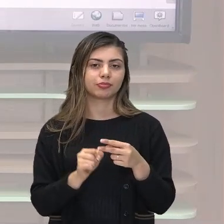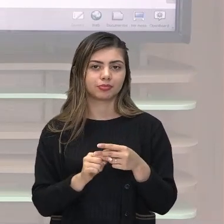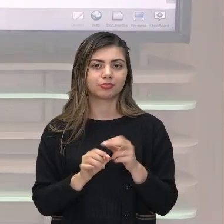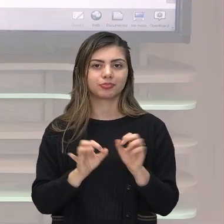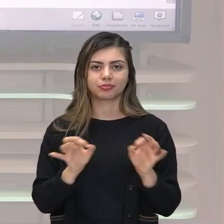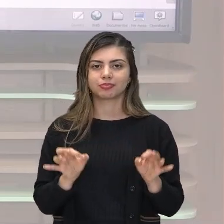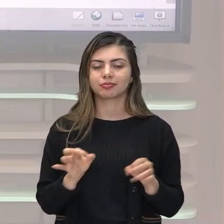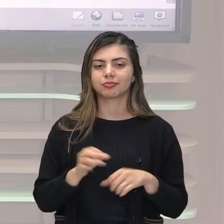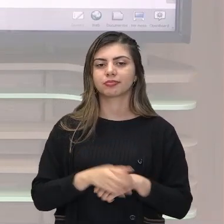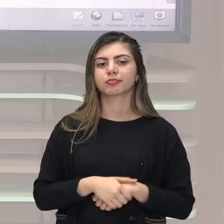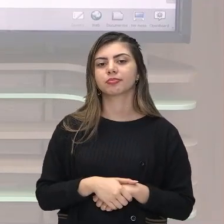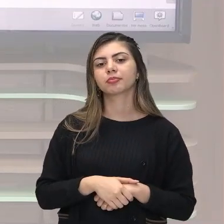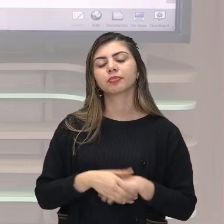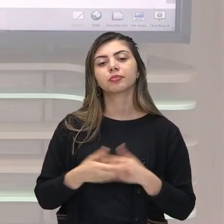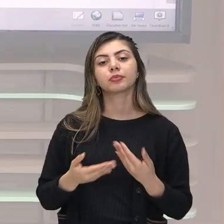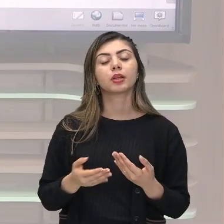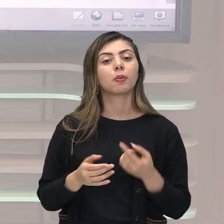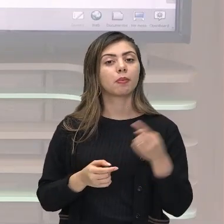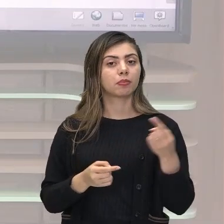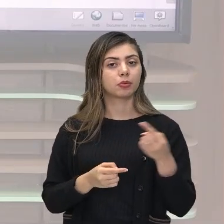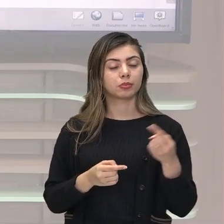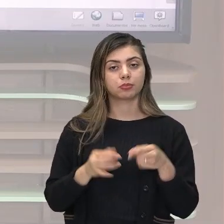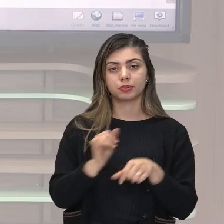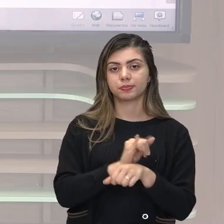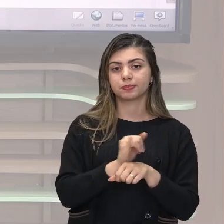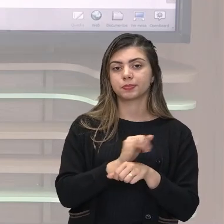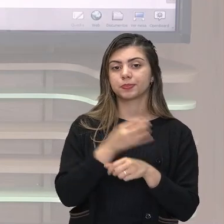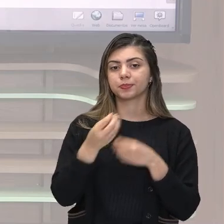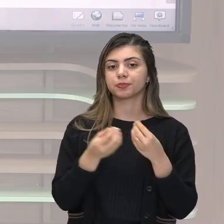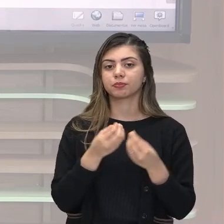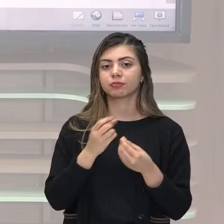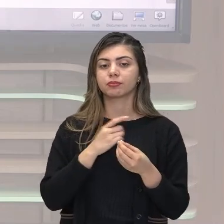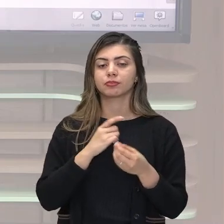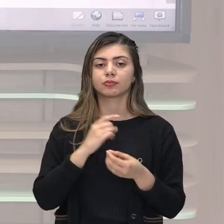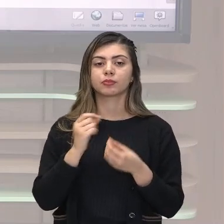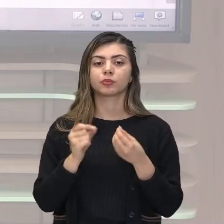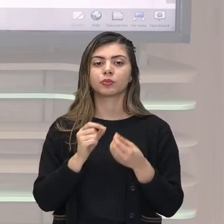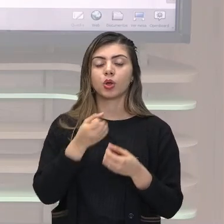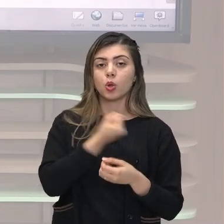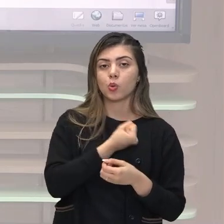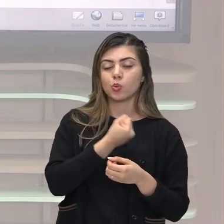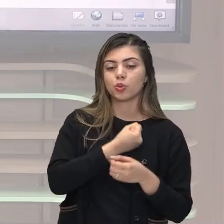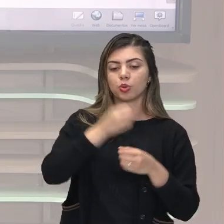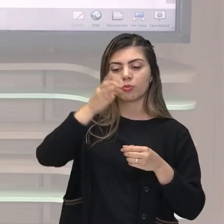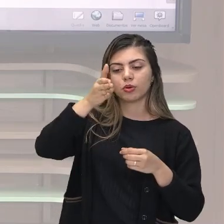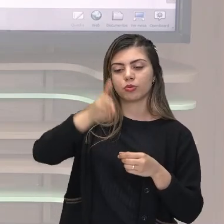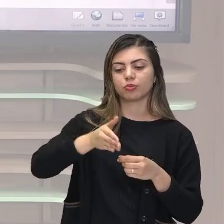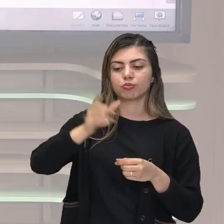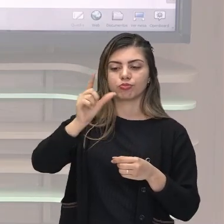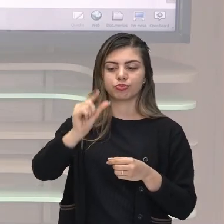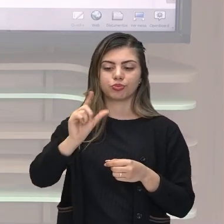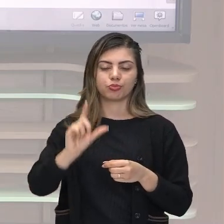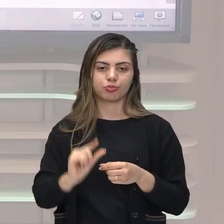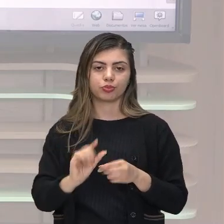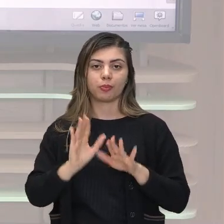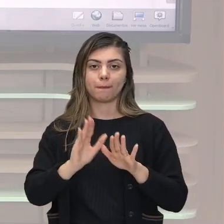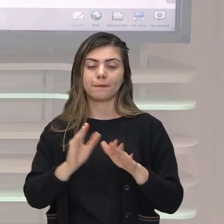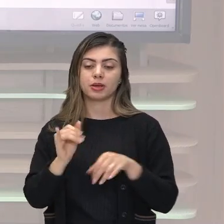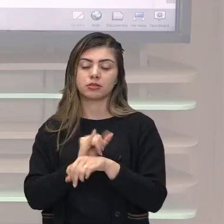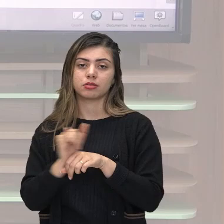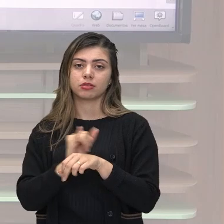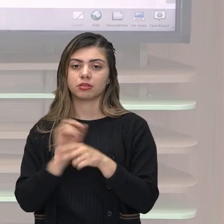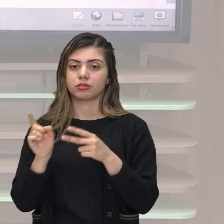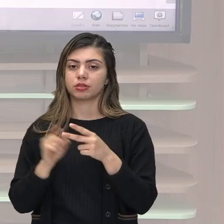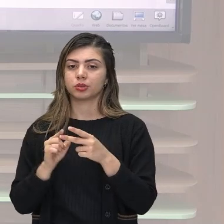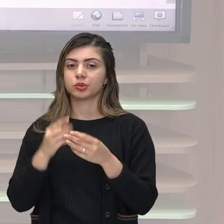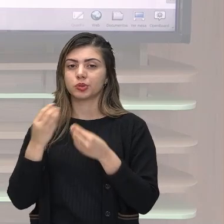formas diferentes. Nessa primeira maneira, eu simplifiquei os valores que estão na vertical. Na segunda maneira,